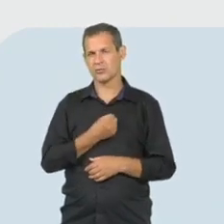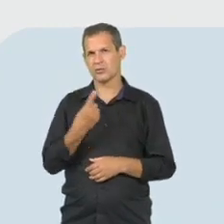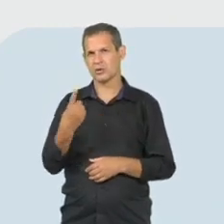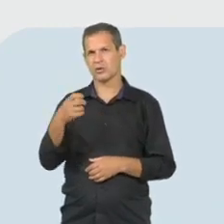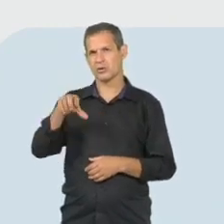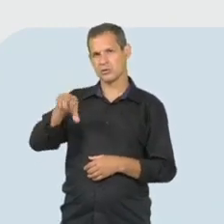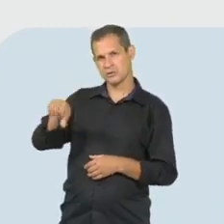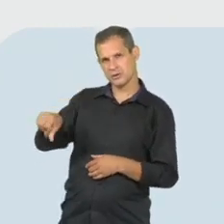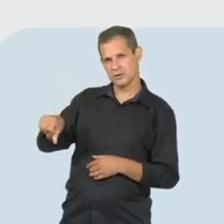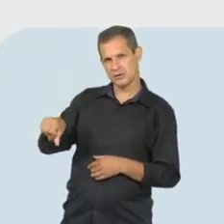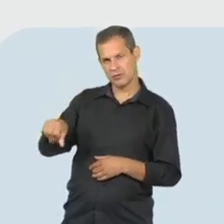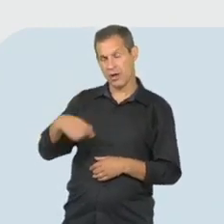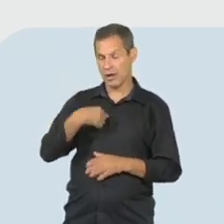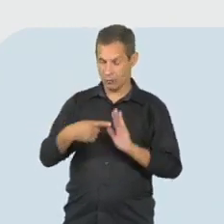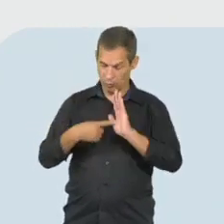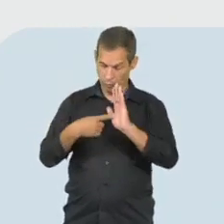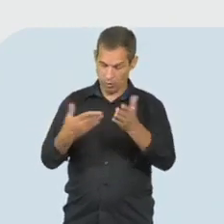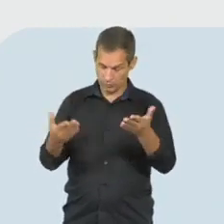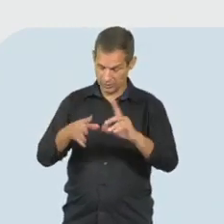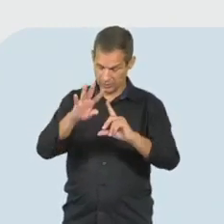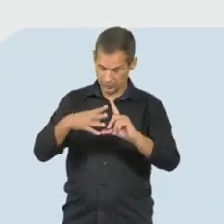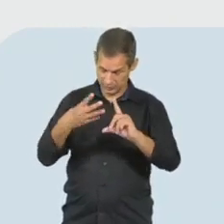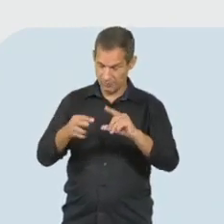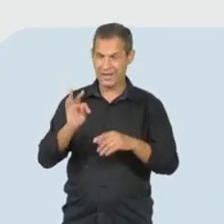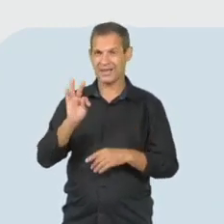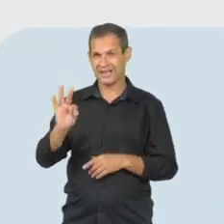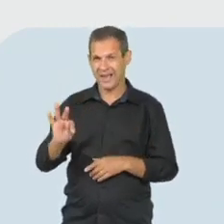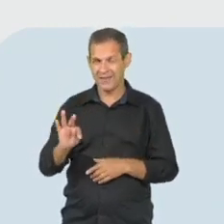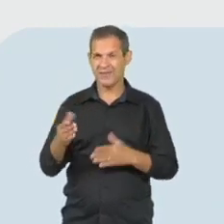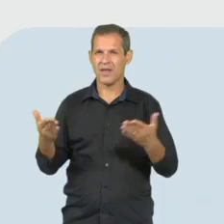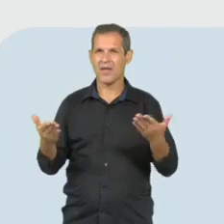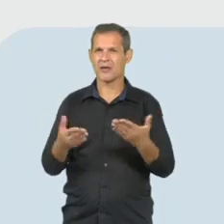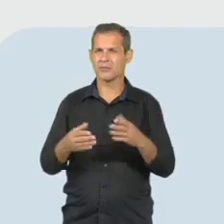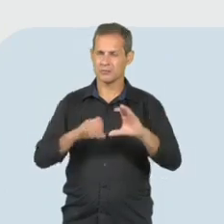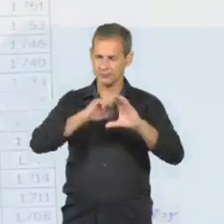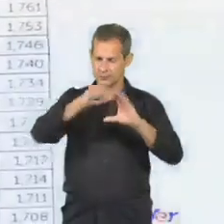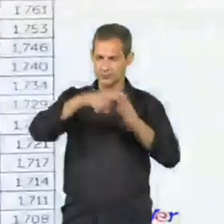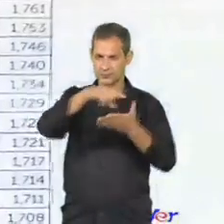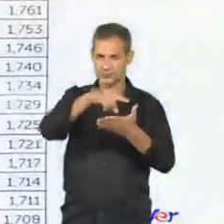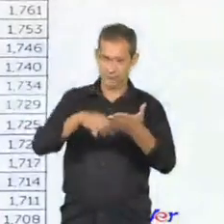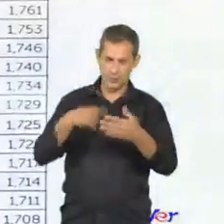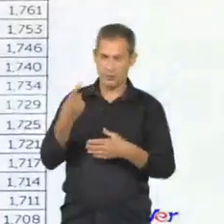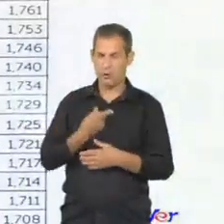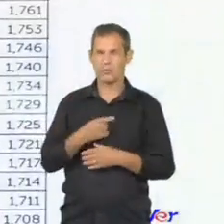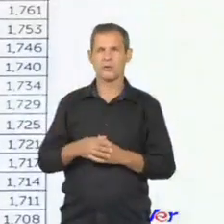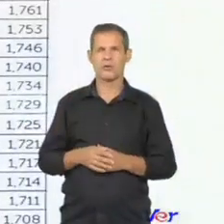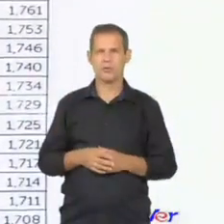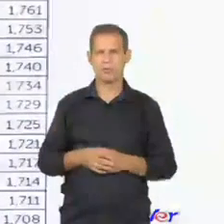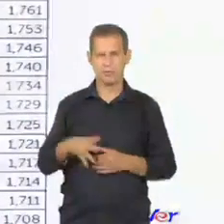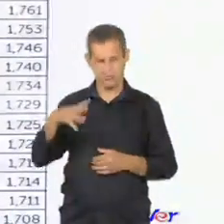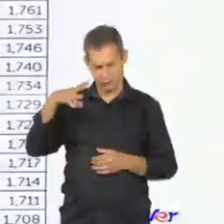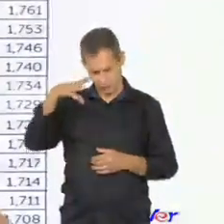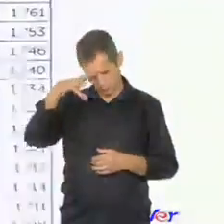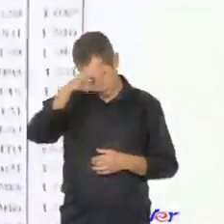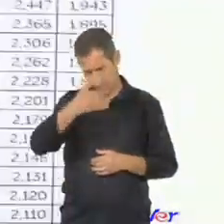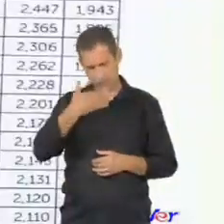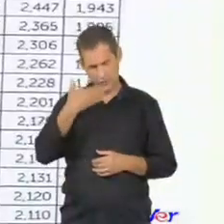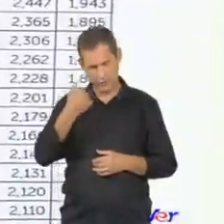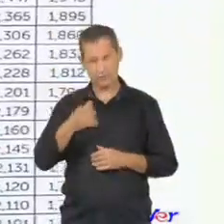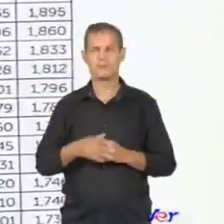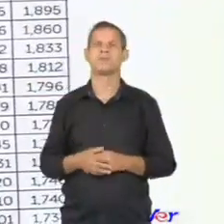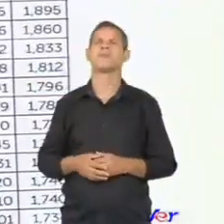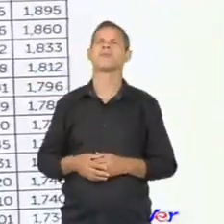19. Deixa eu te mostrar a tabela T aqui na câmera de documentos, só para a gente alinhar